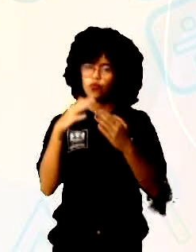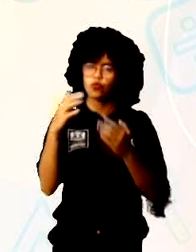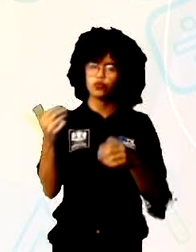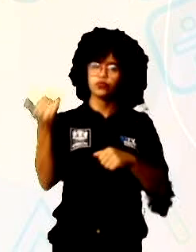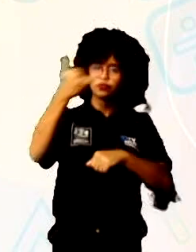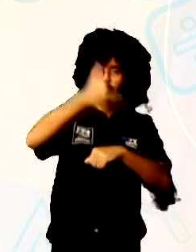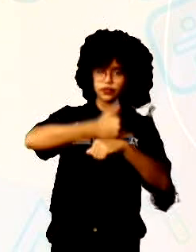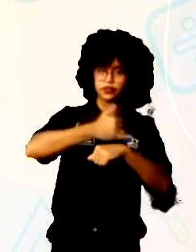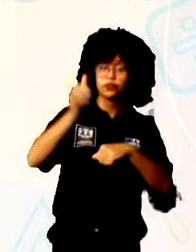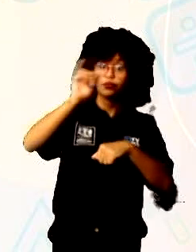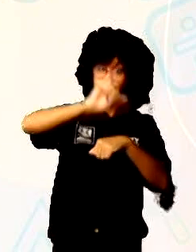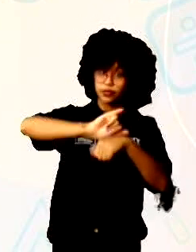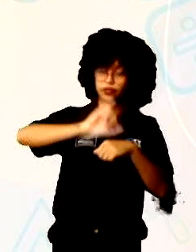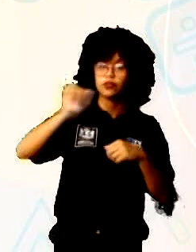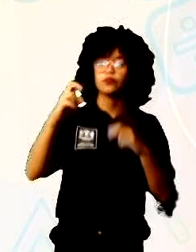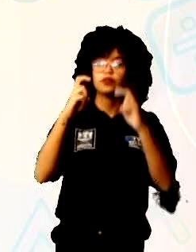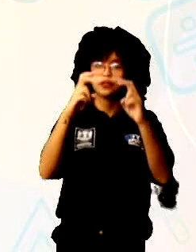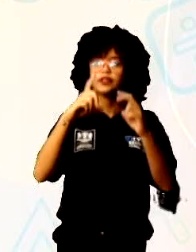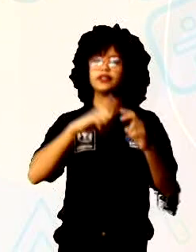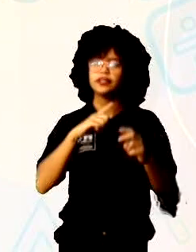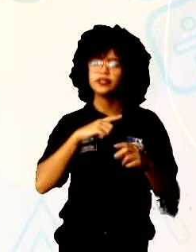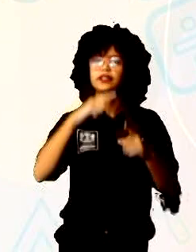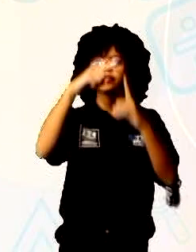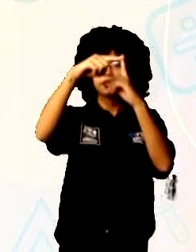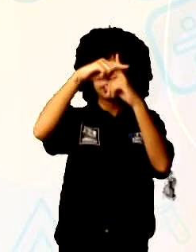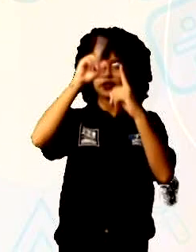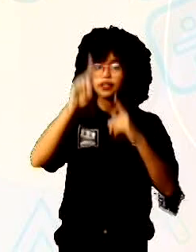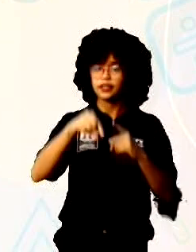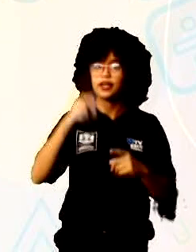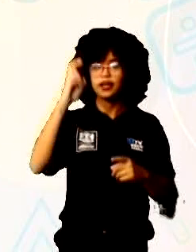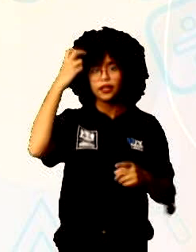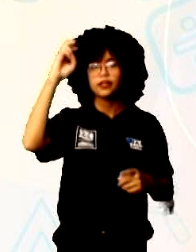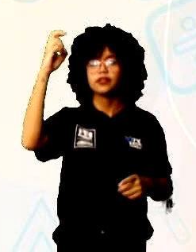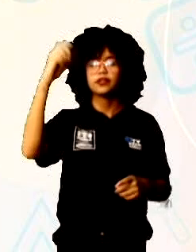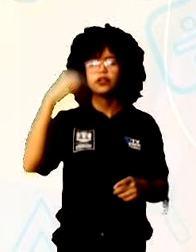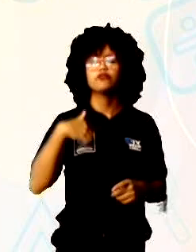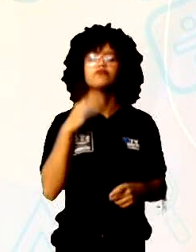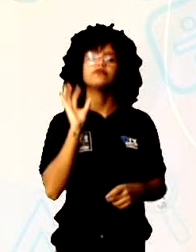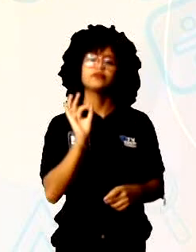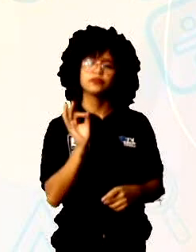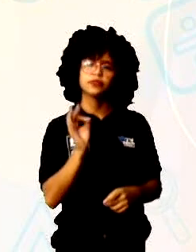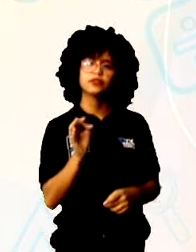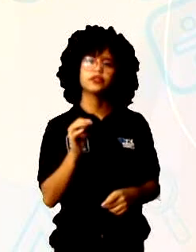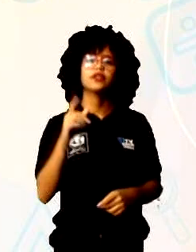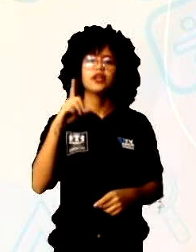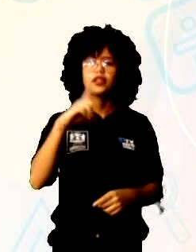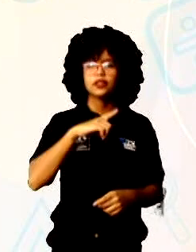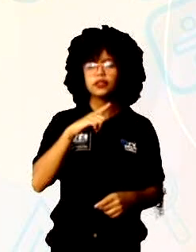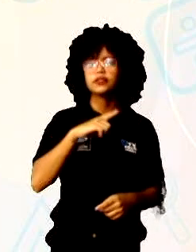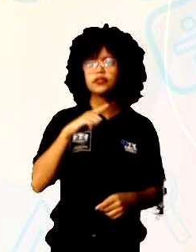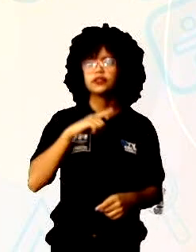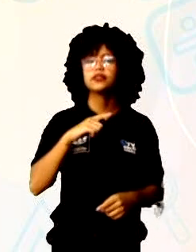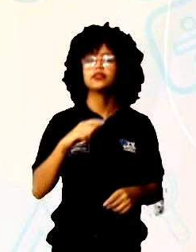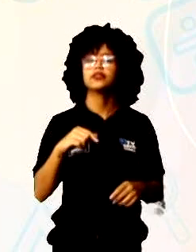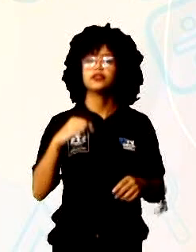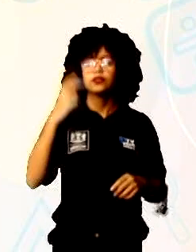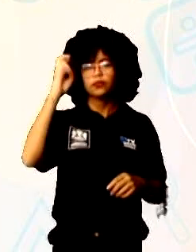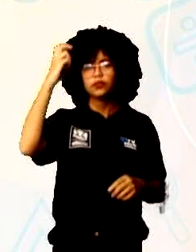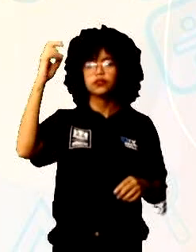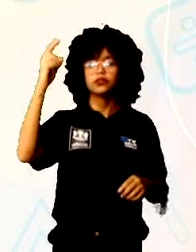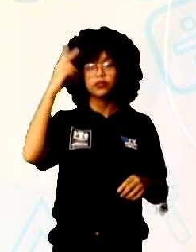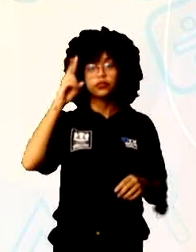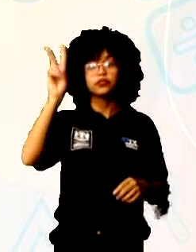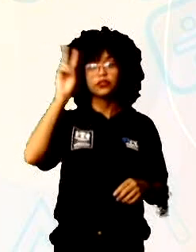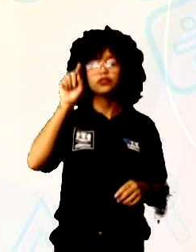e existem igrejas no centro Jaboatão O que são patrimônios eu tenho certeza que existe alguma algum Patrimônio Histórico